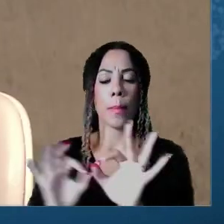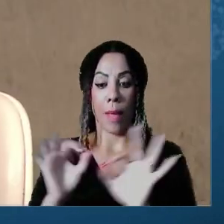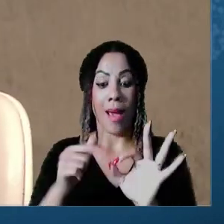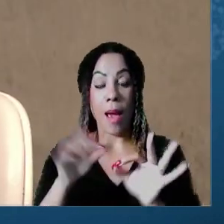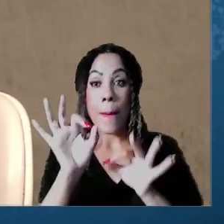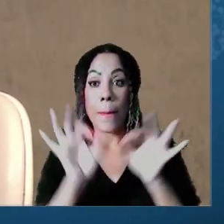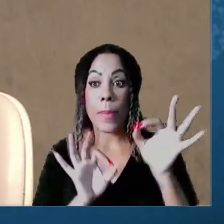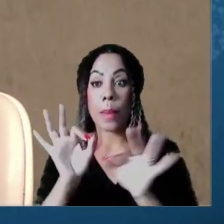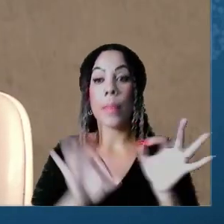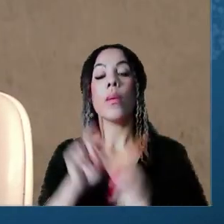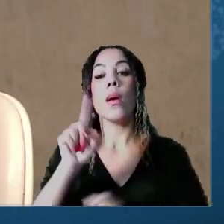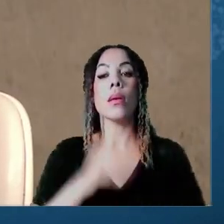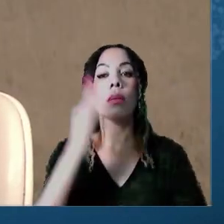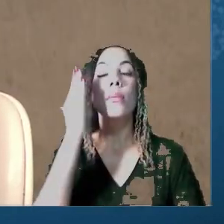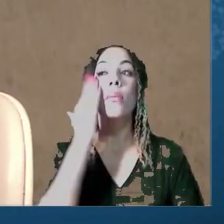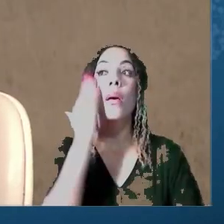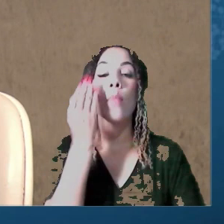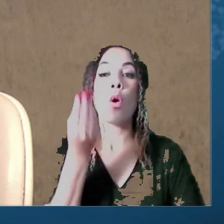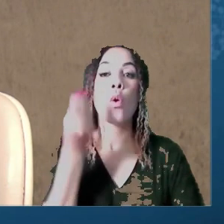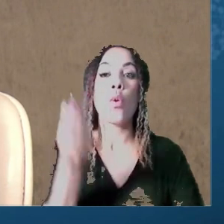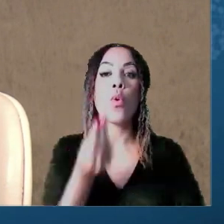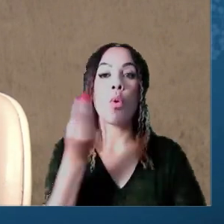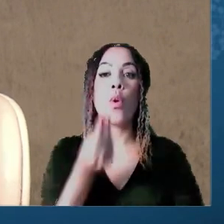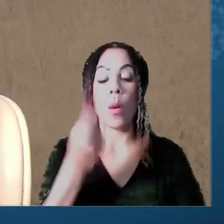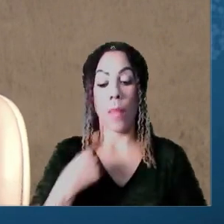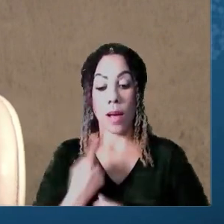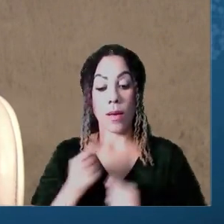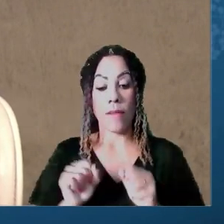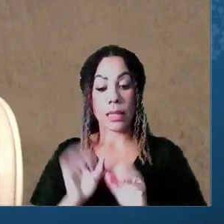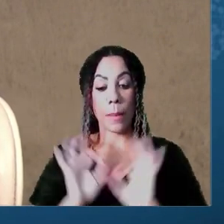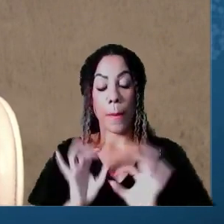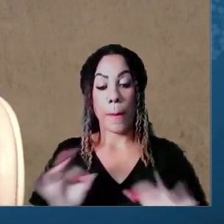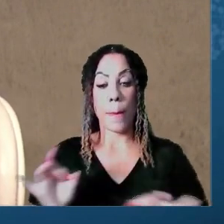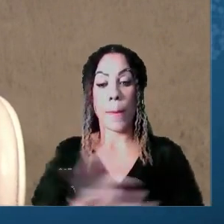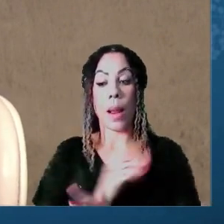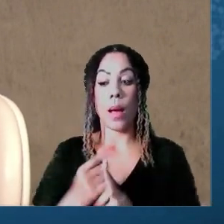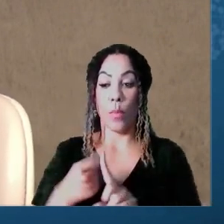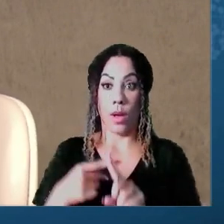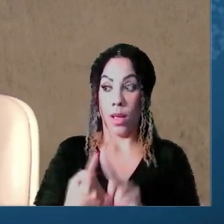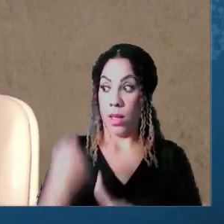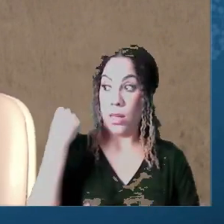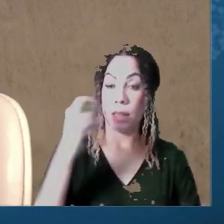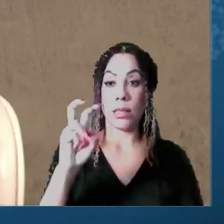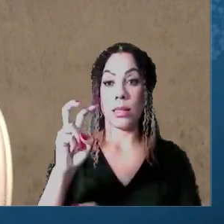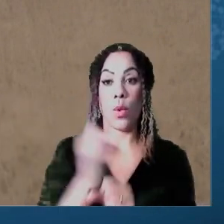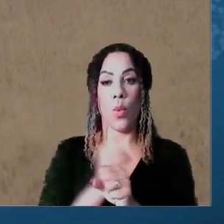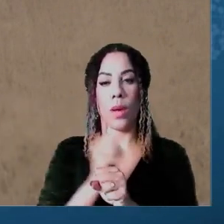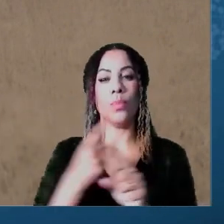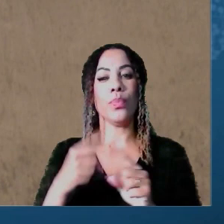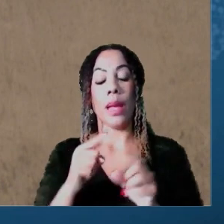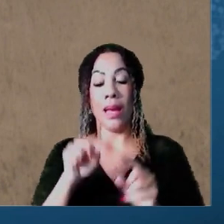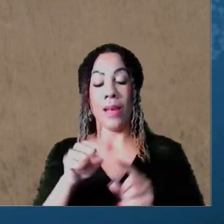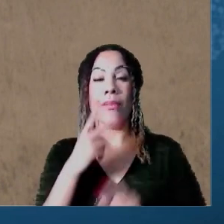saber como é que vamos nos preparar. 5 anos atrás, na verdade, a questão da preparação é muito